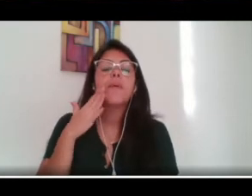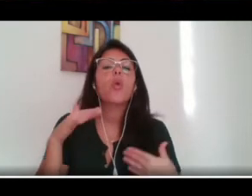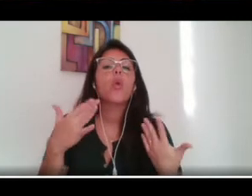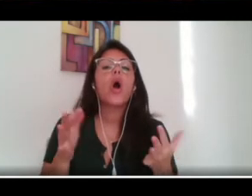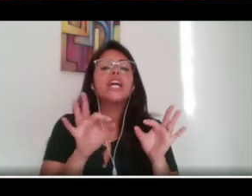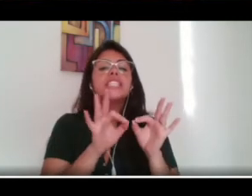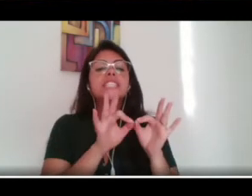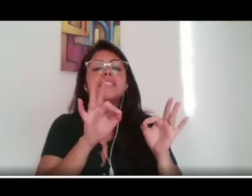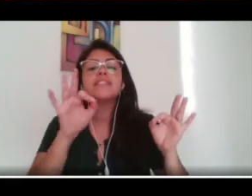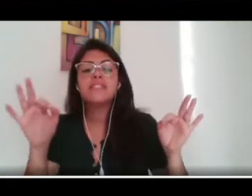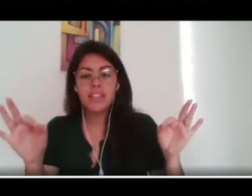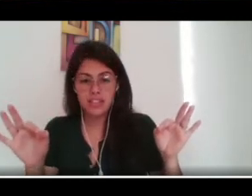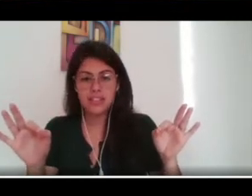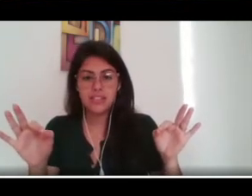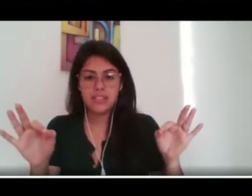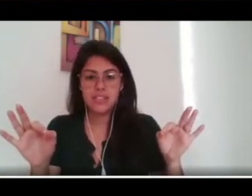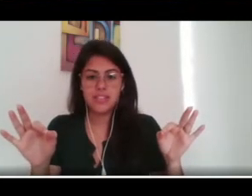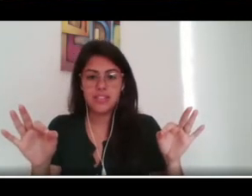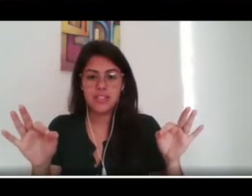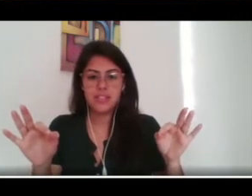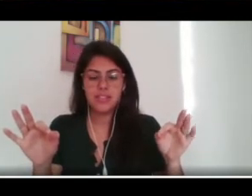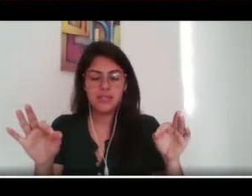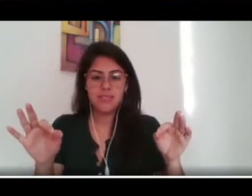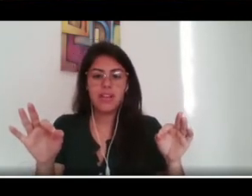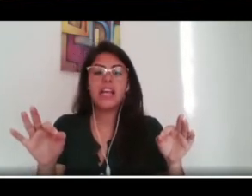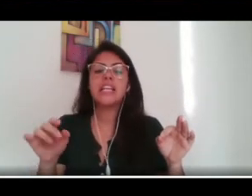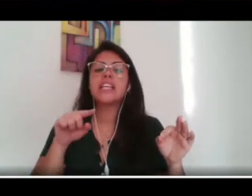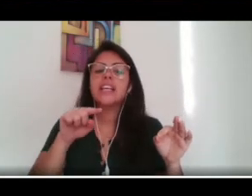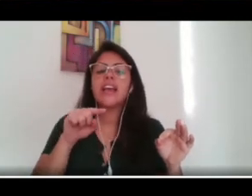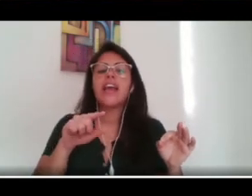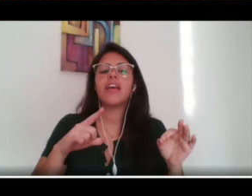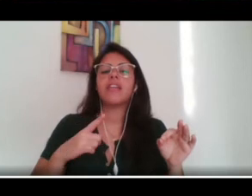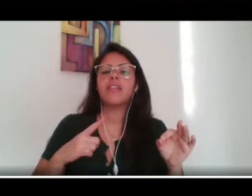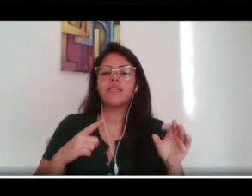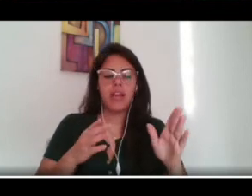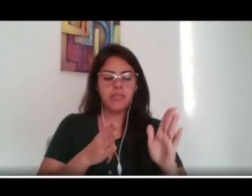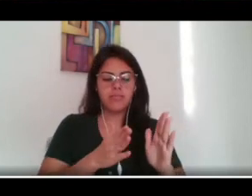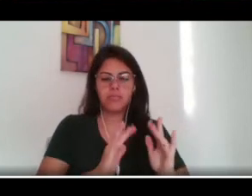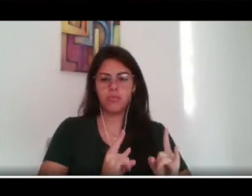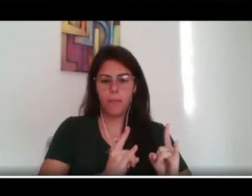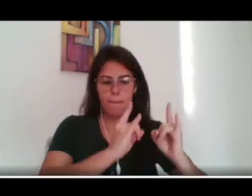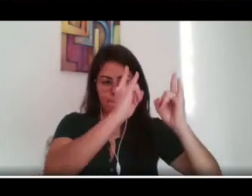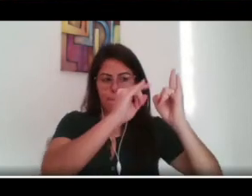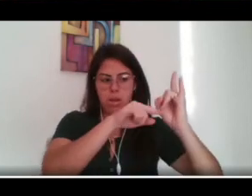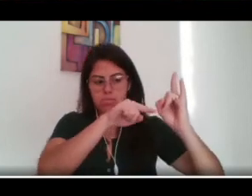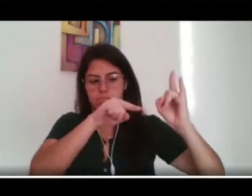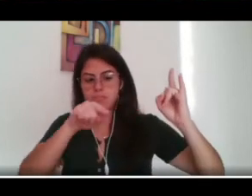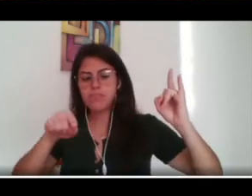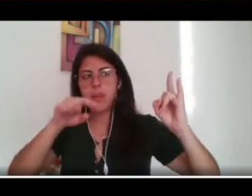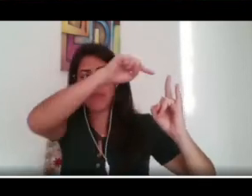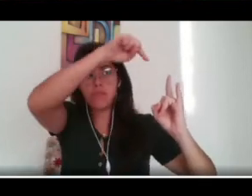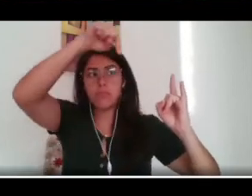solo. Então, ele quer saber o seguinte, né, na letra C. Ele quer saber essa distância aqui, ó.